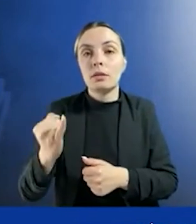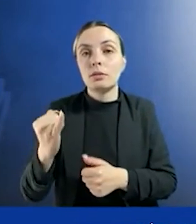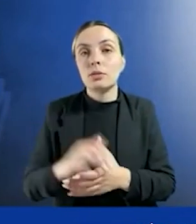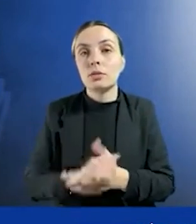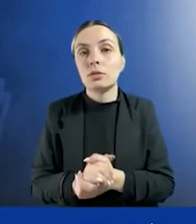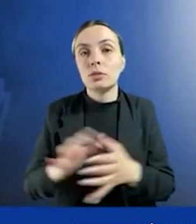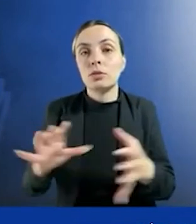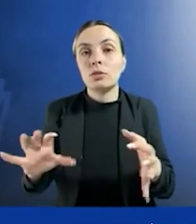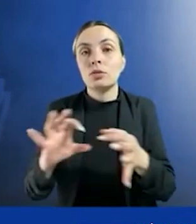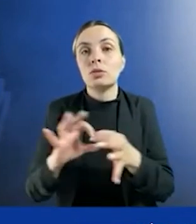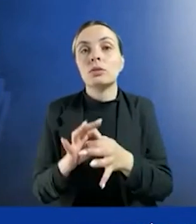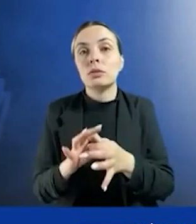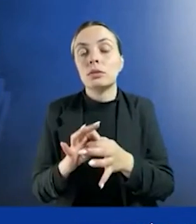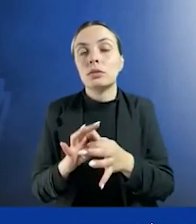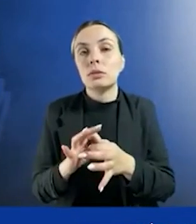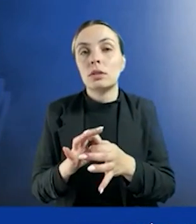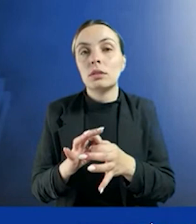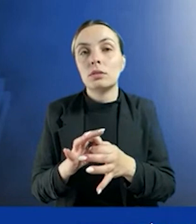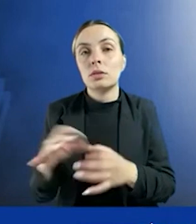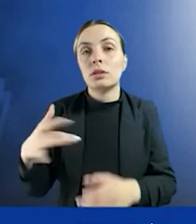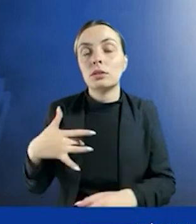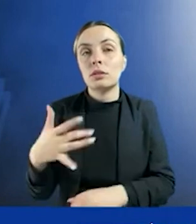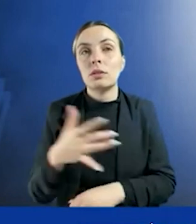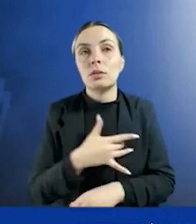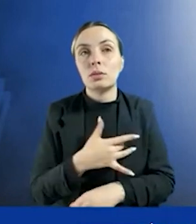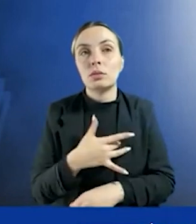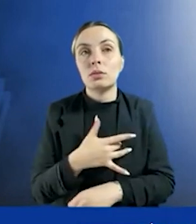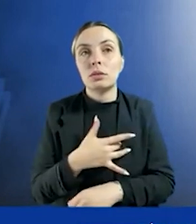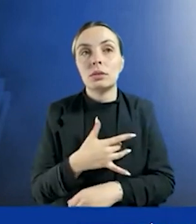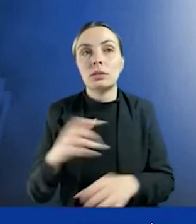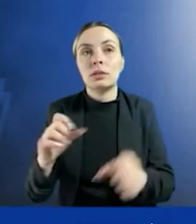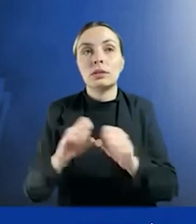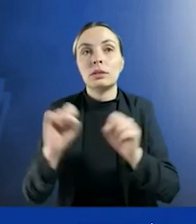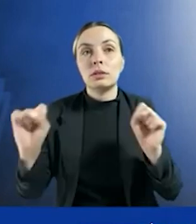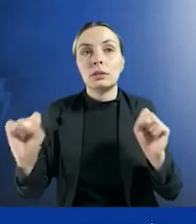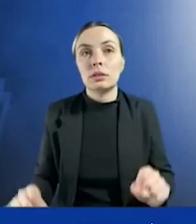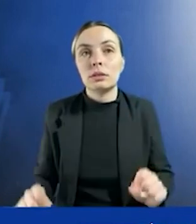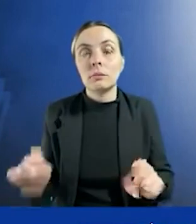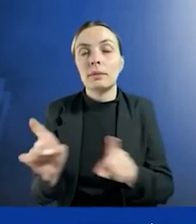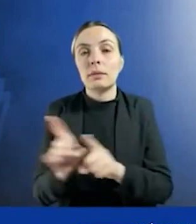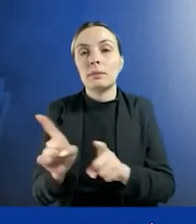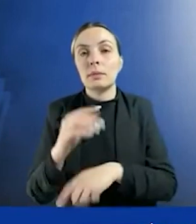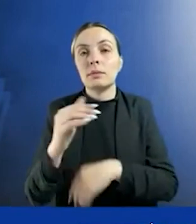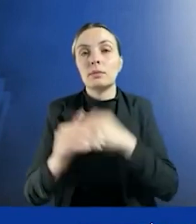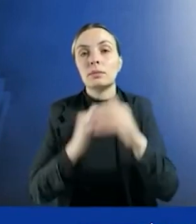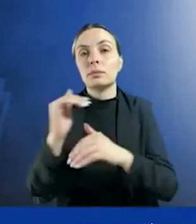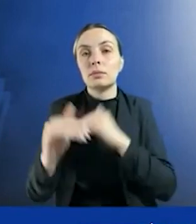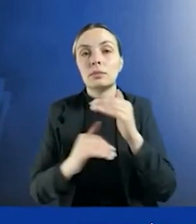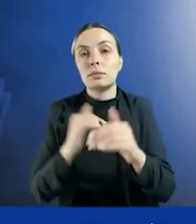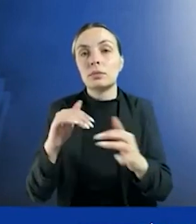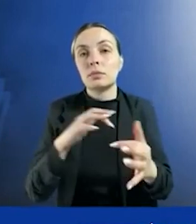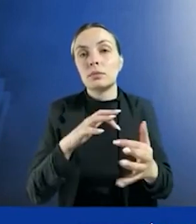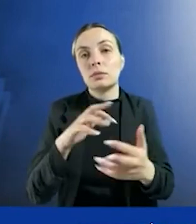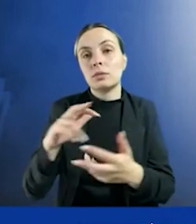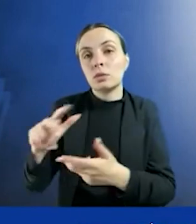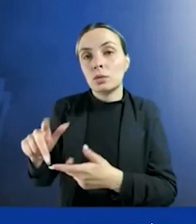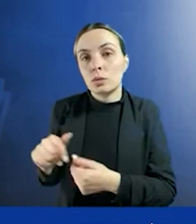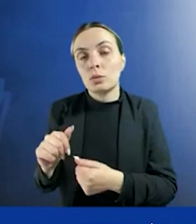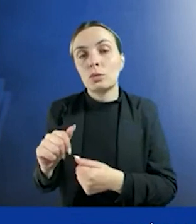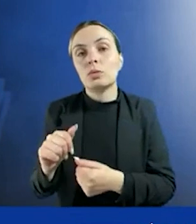conectado à saúde do ecossistema e dos processos do planeta e da saúde